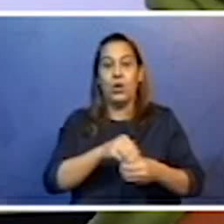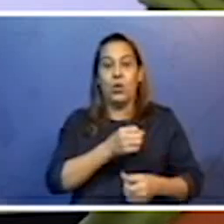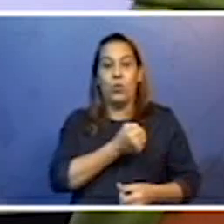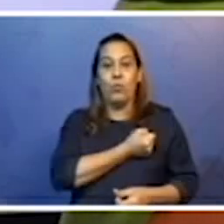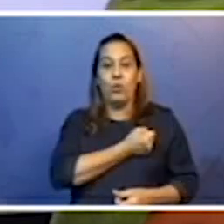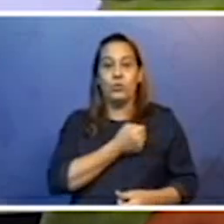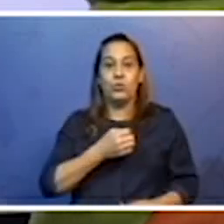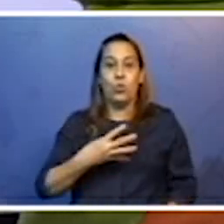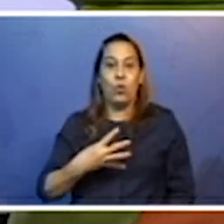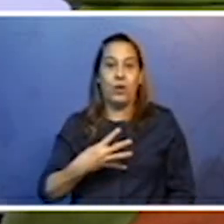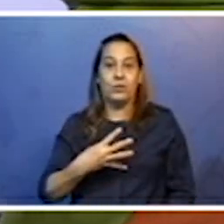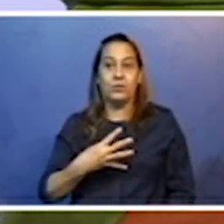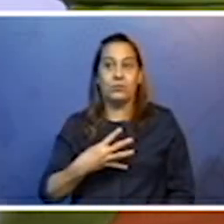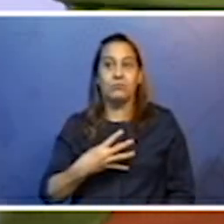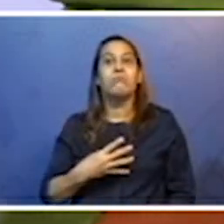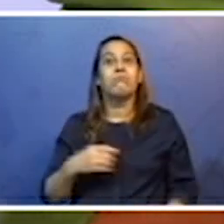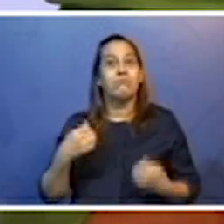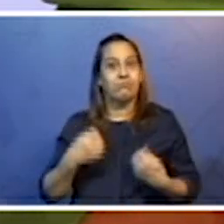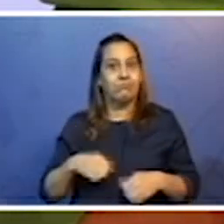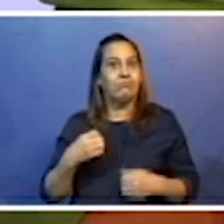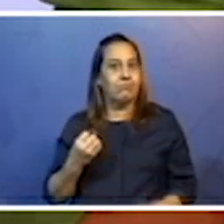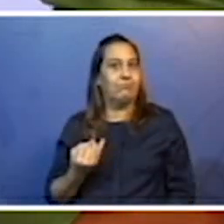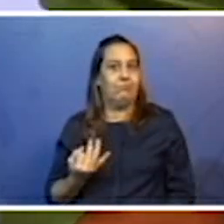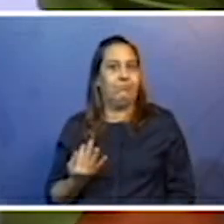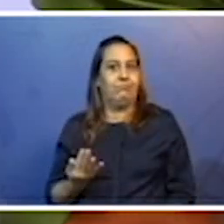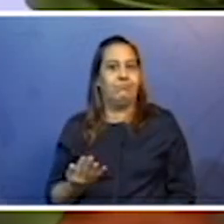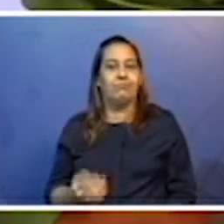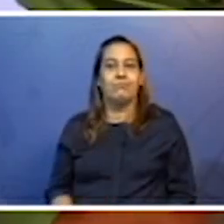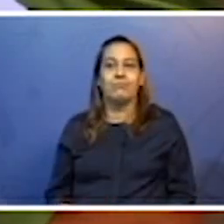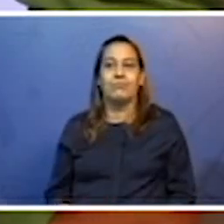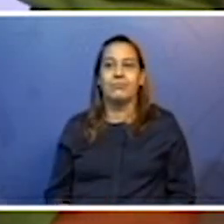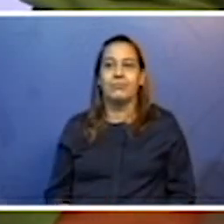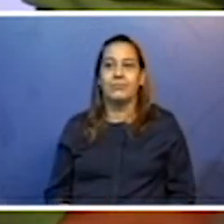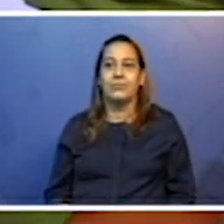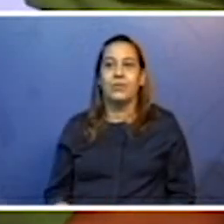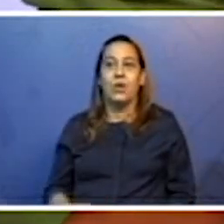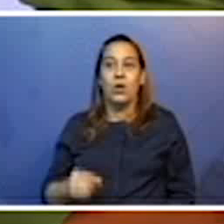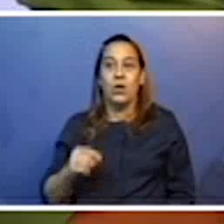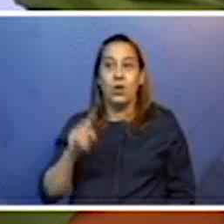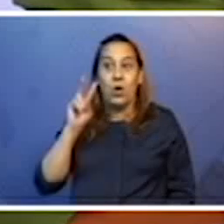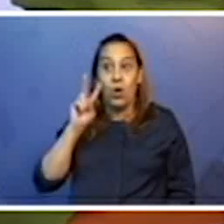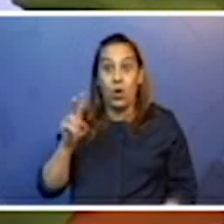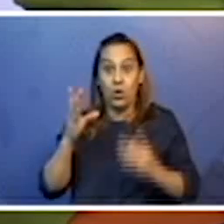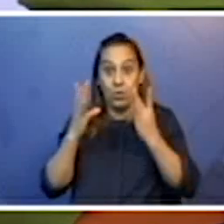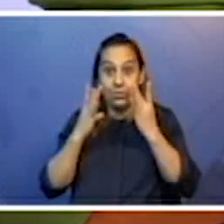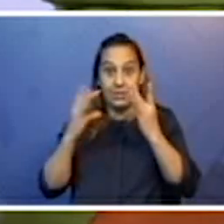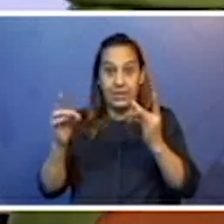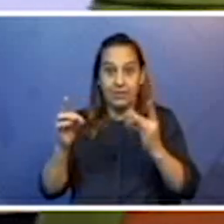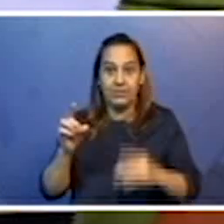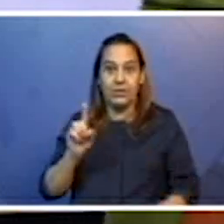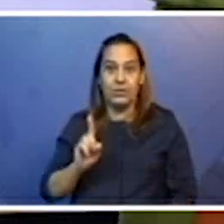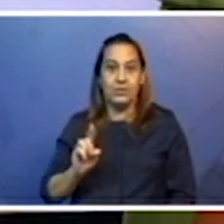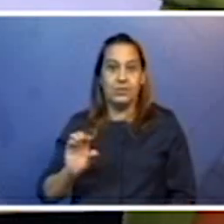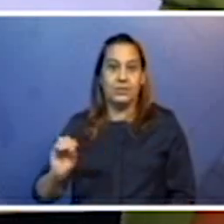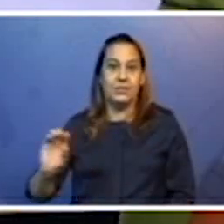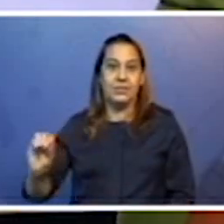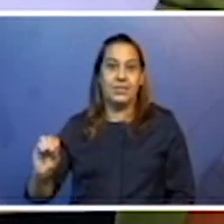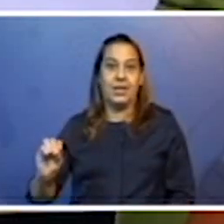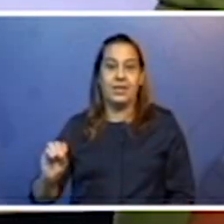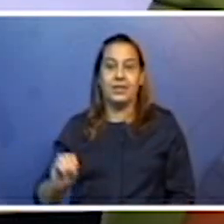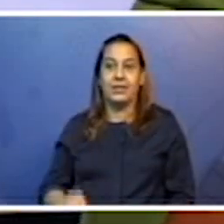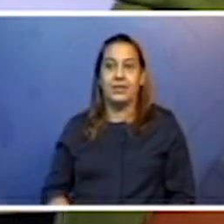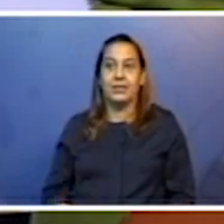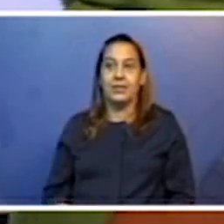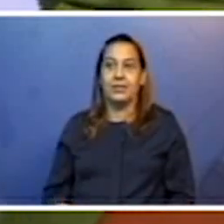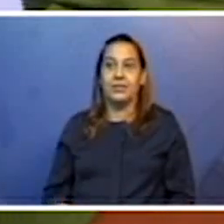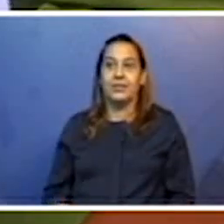4? E agora precisa de bastante, né, gente? Olha o tamanho do pote 2, ele cabe só 100. Olha o tamanho do pote